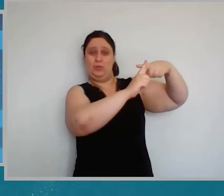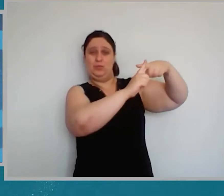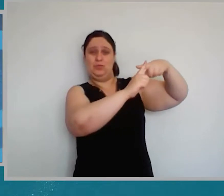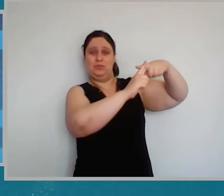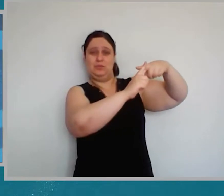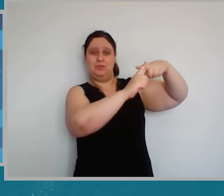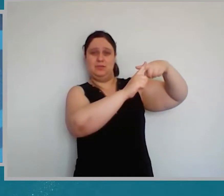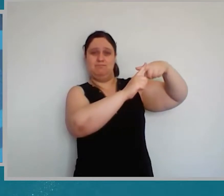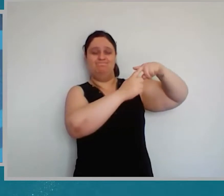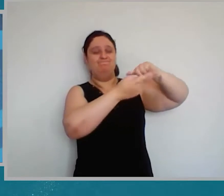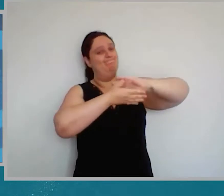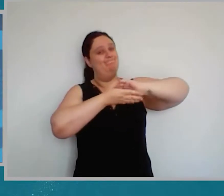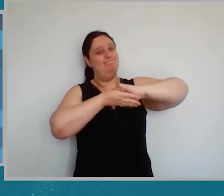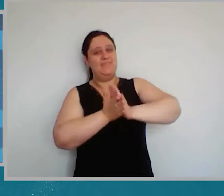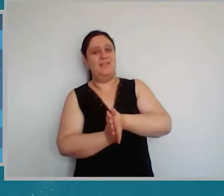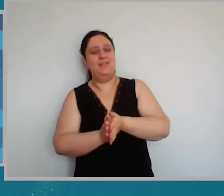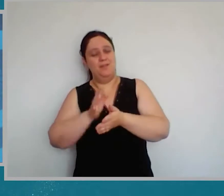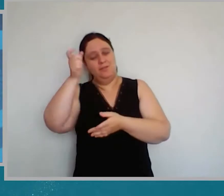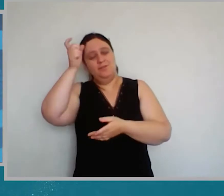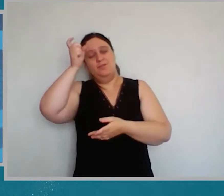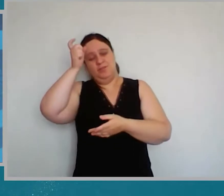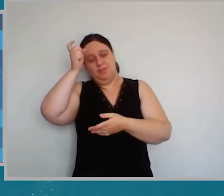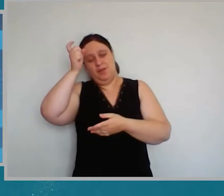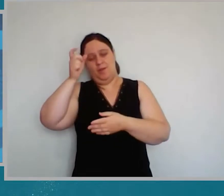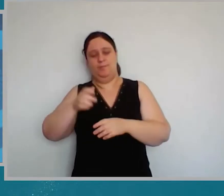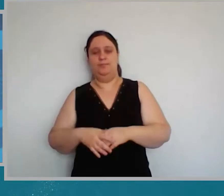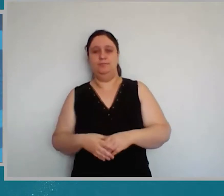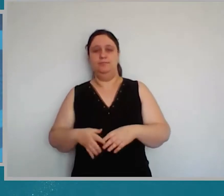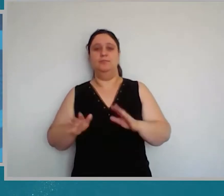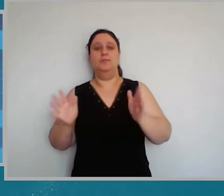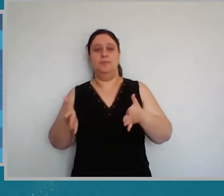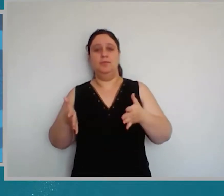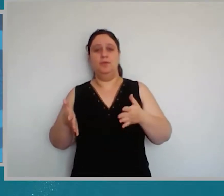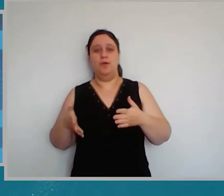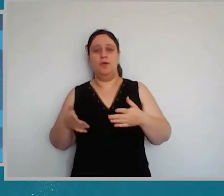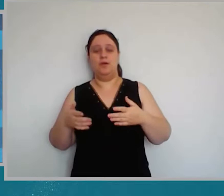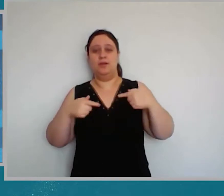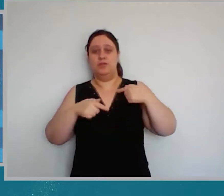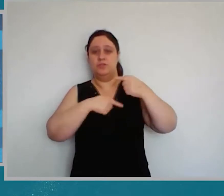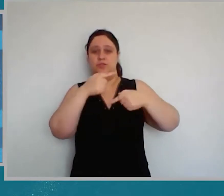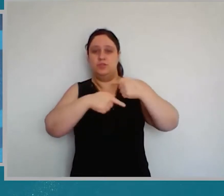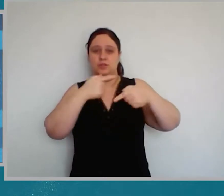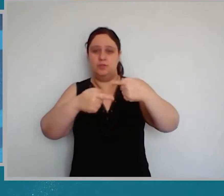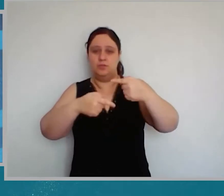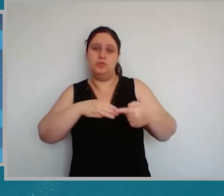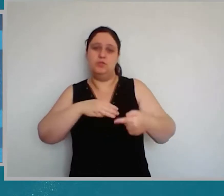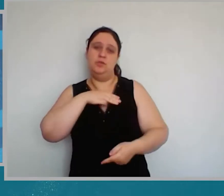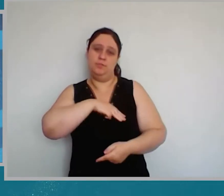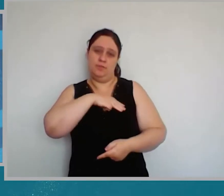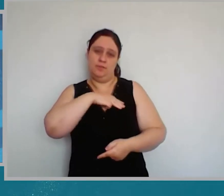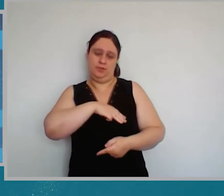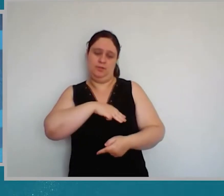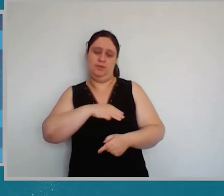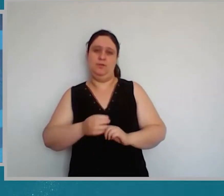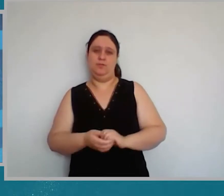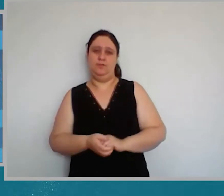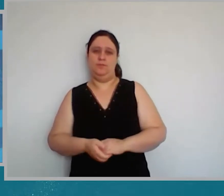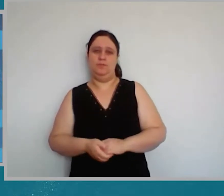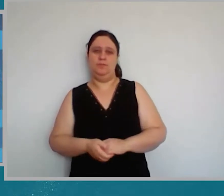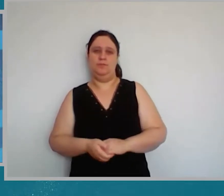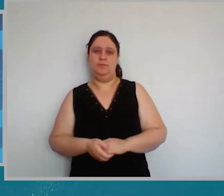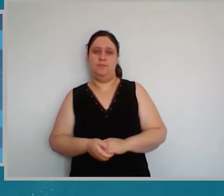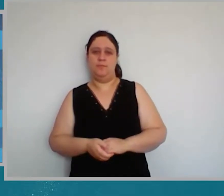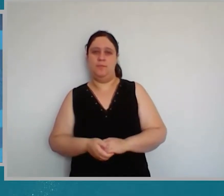Bom, nós vamos entrar na genealogia do livro de Mateus. Abra sua Bíblia em Mateus capítulo